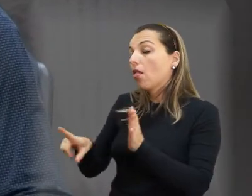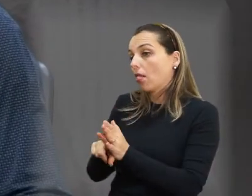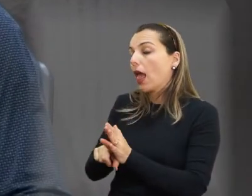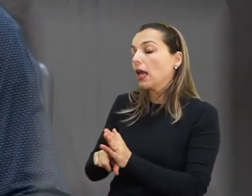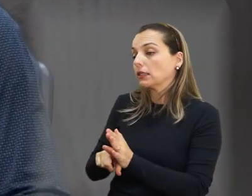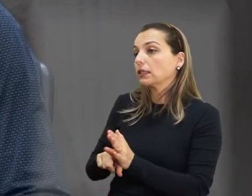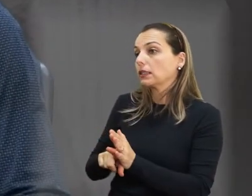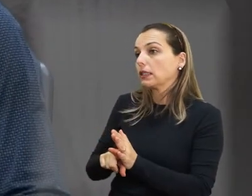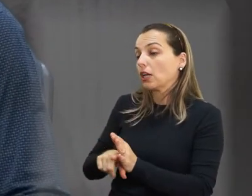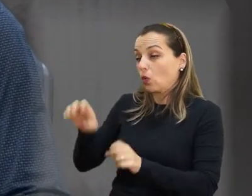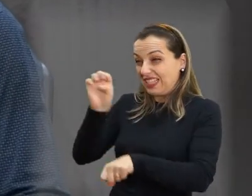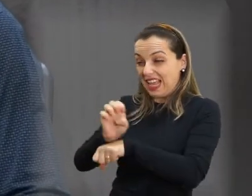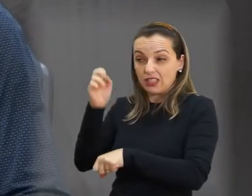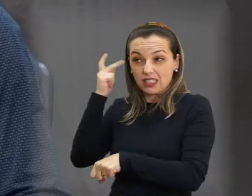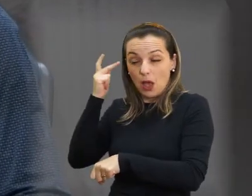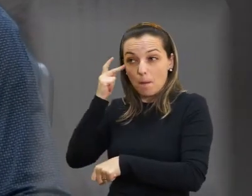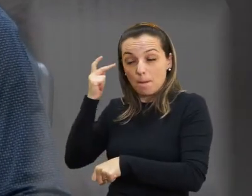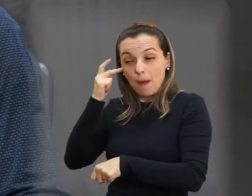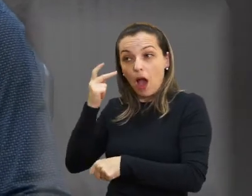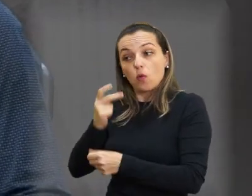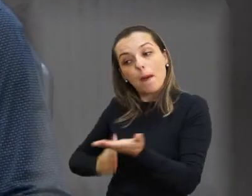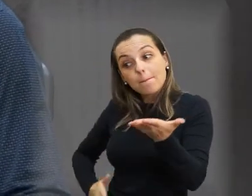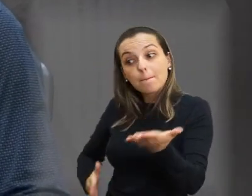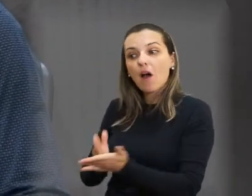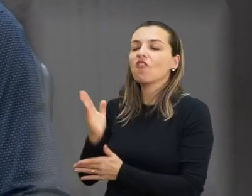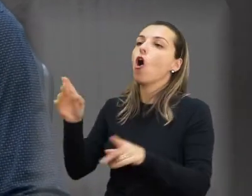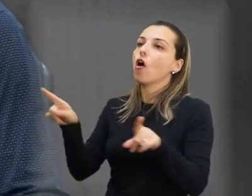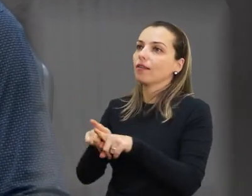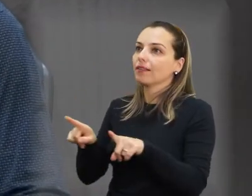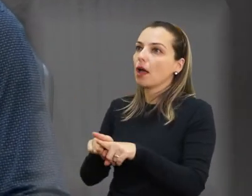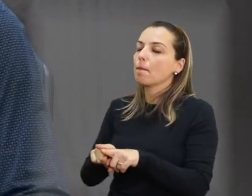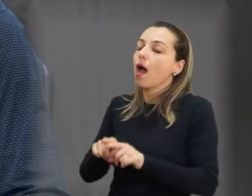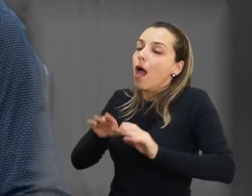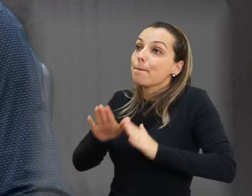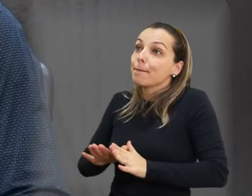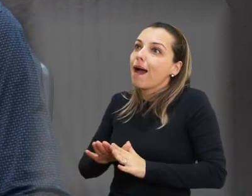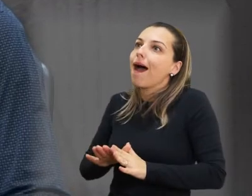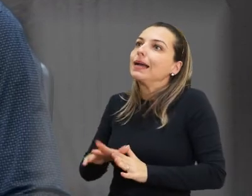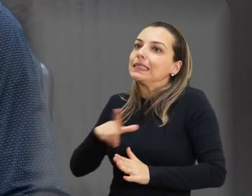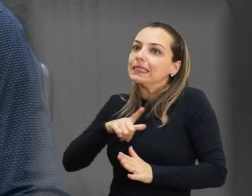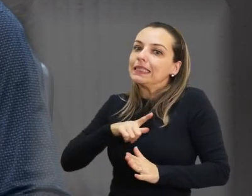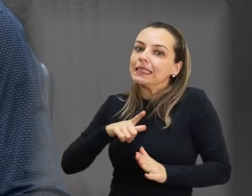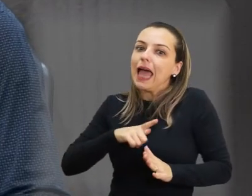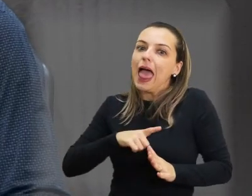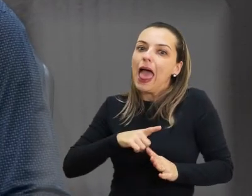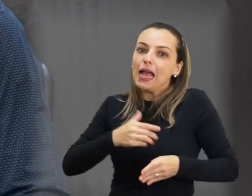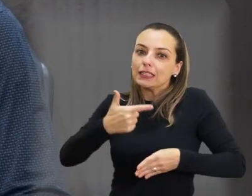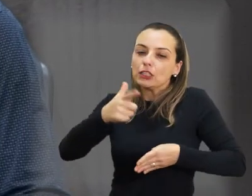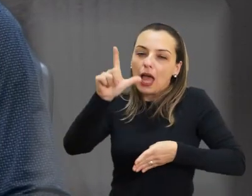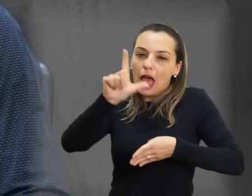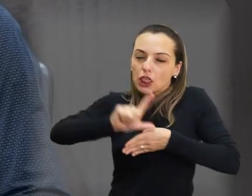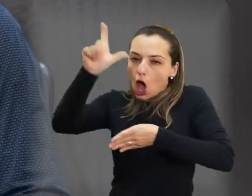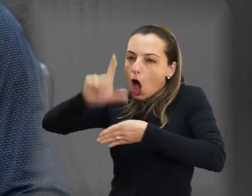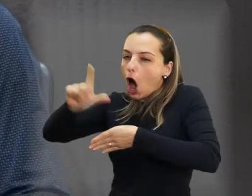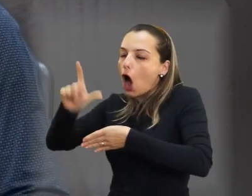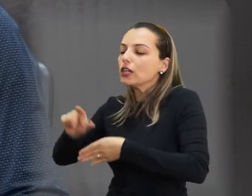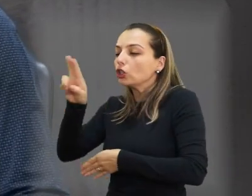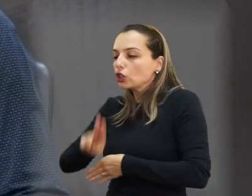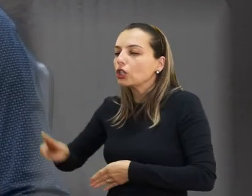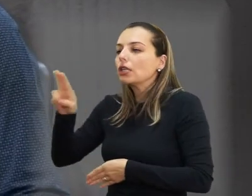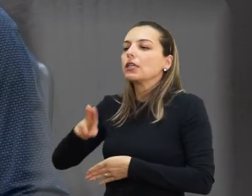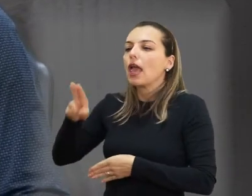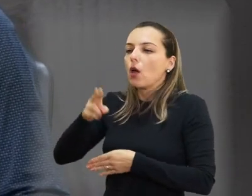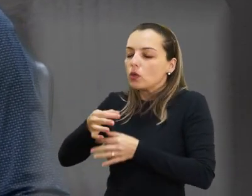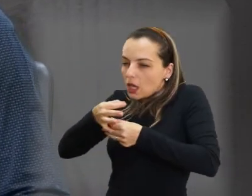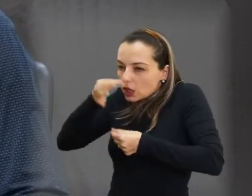todo, então aqui na cidade está valendo a nossa, mais a dele, mas assim, infelizmente eu ainda vou em alguns estabelecimentos e ainda estão usando canudo de plástico